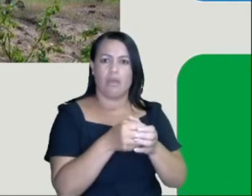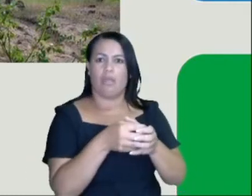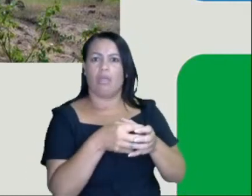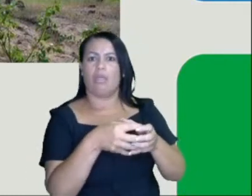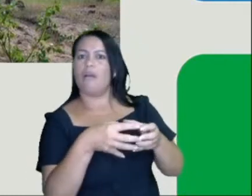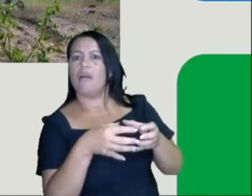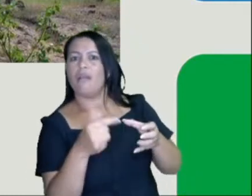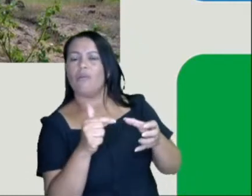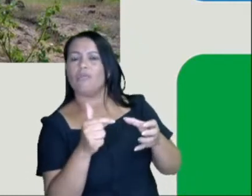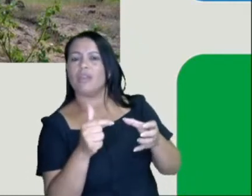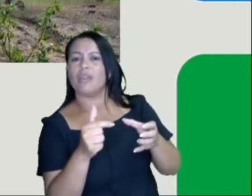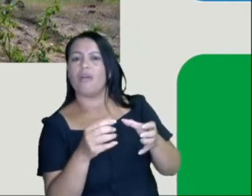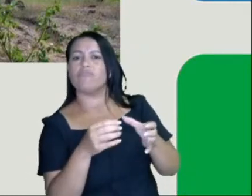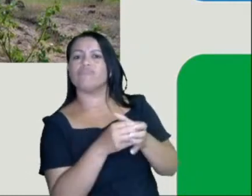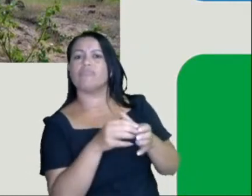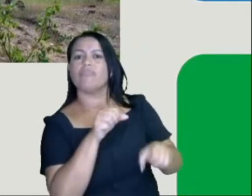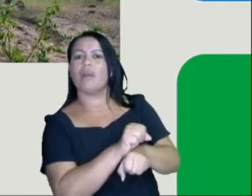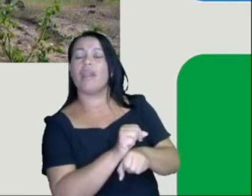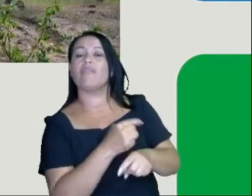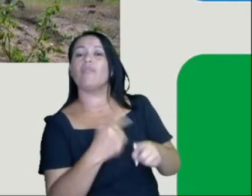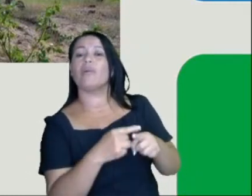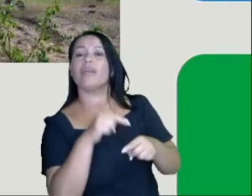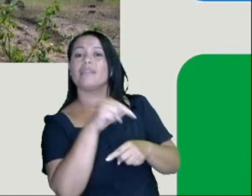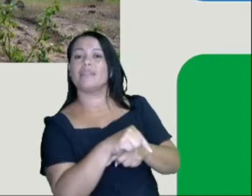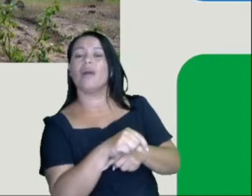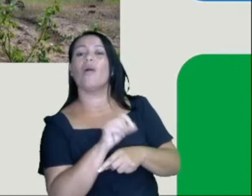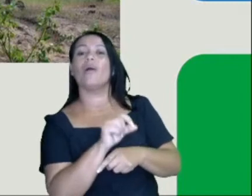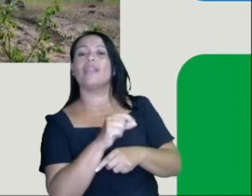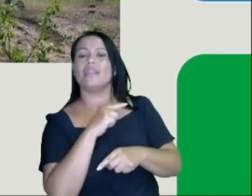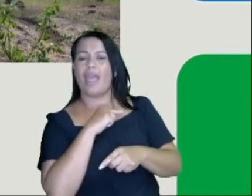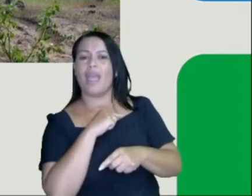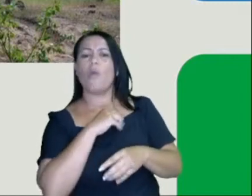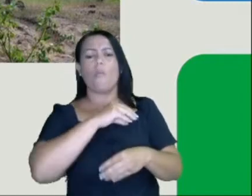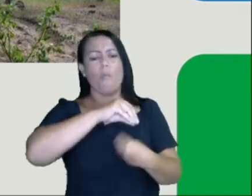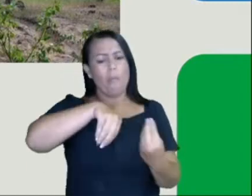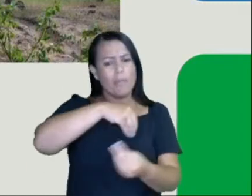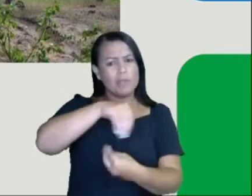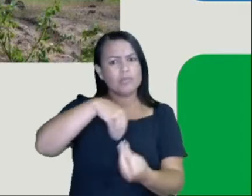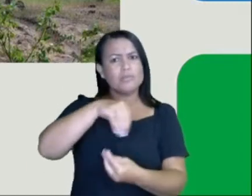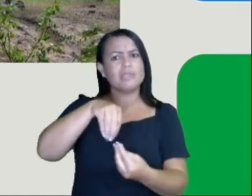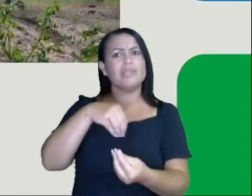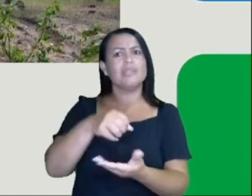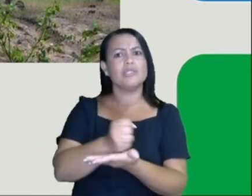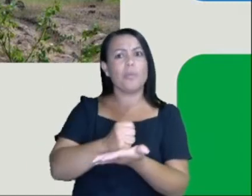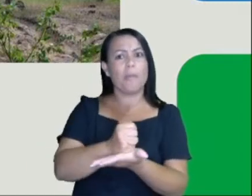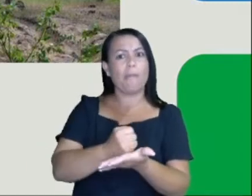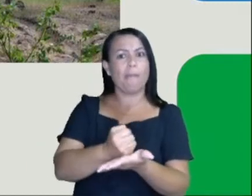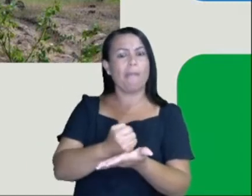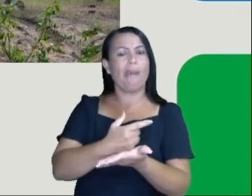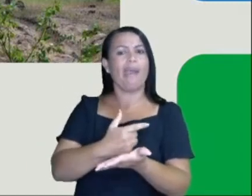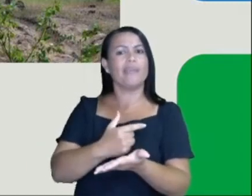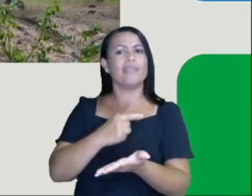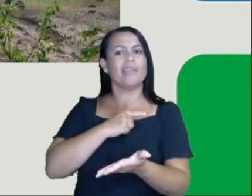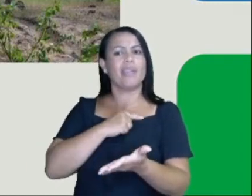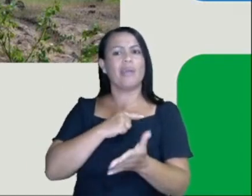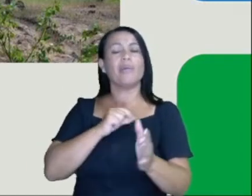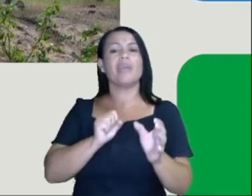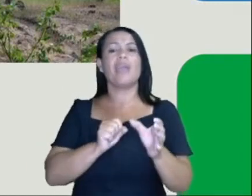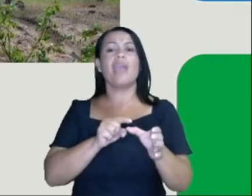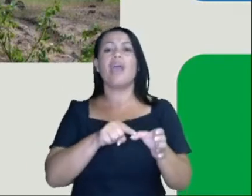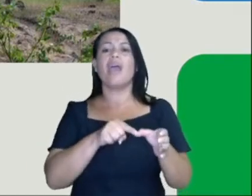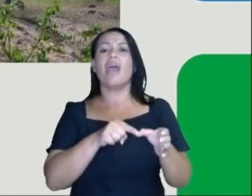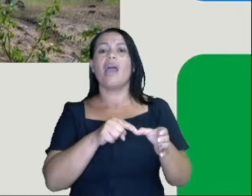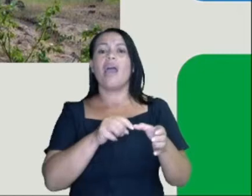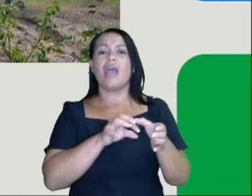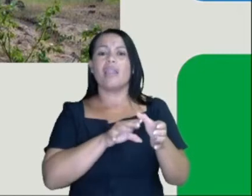esse fungo. Portanto, esse fungo produz uma substância, um antibiótico, que matava o Staphylococcus. Mas